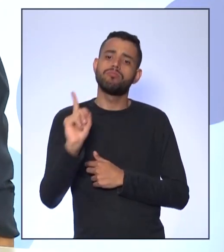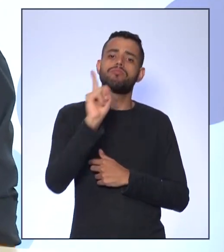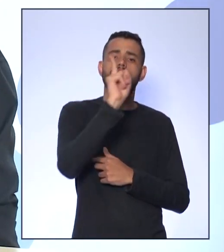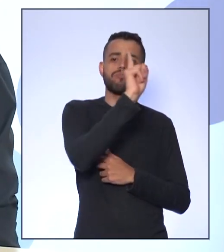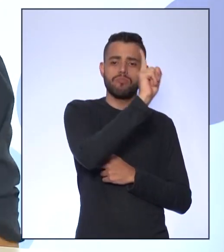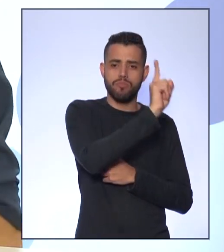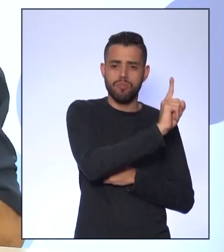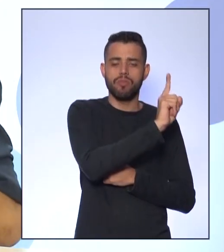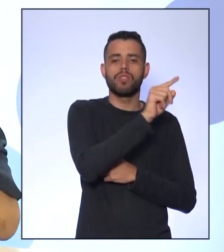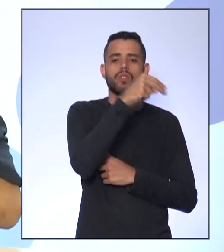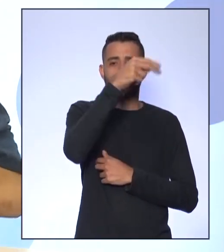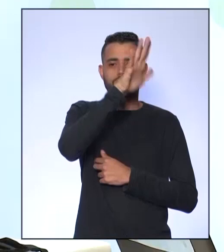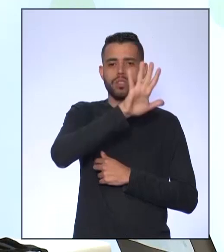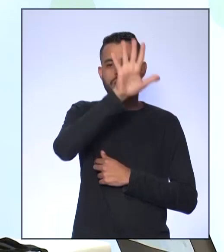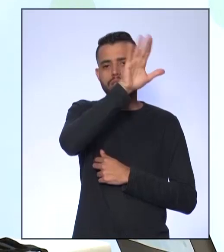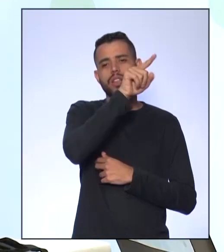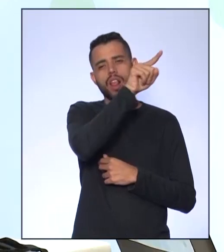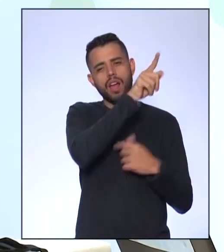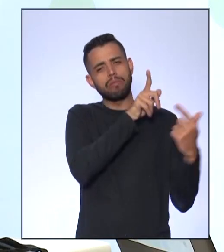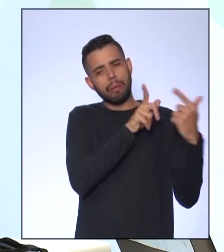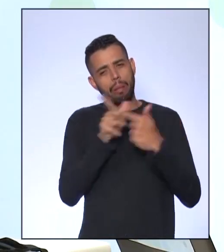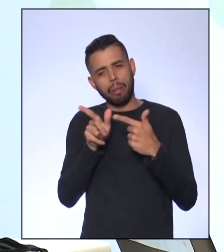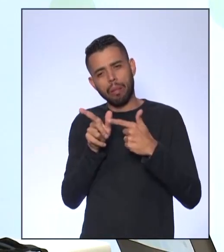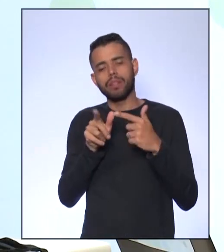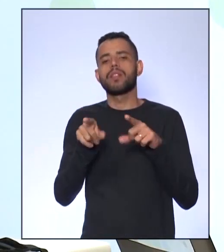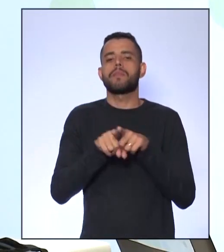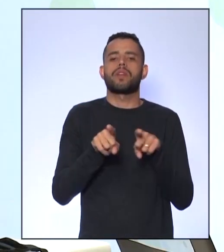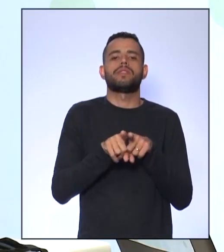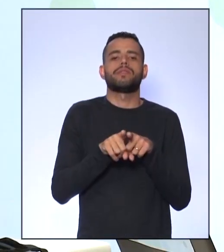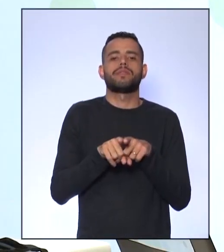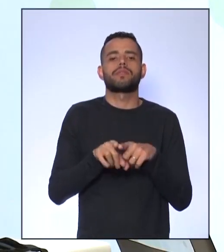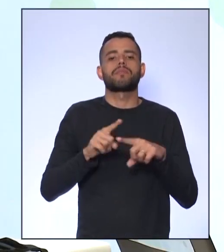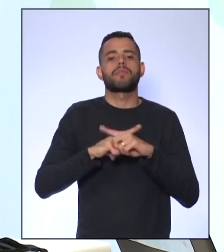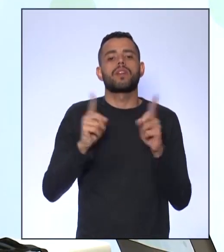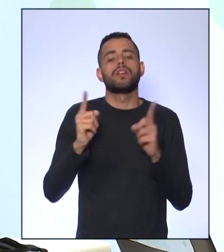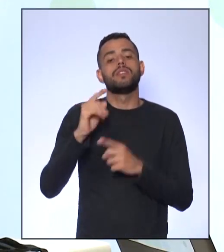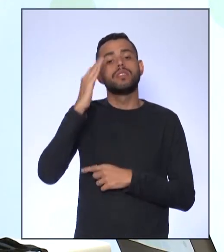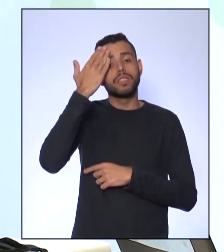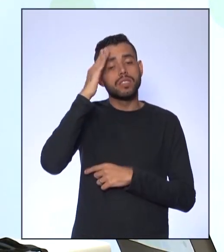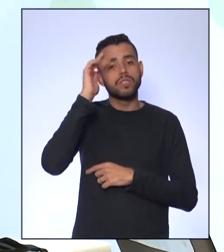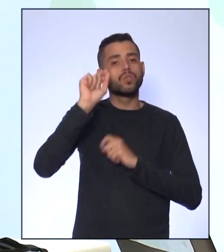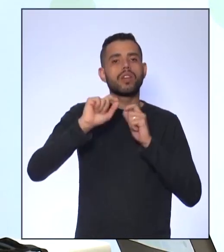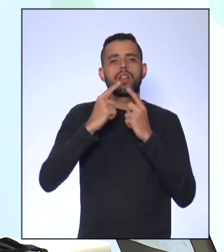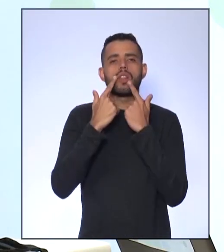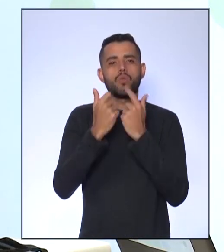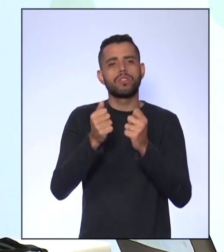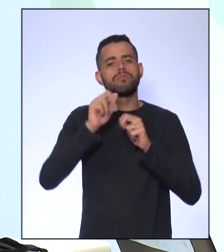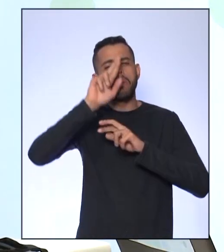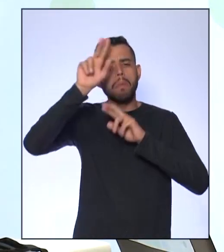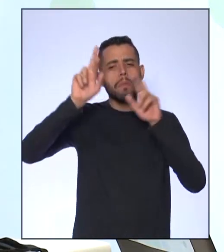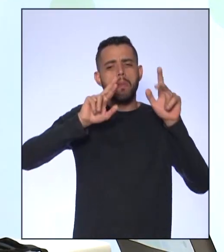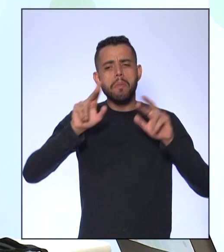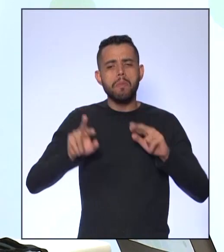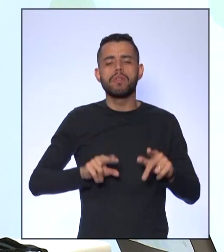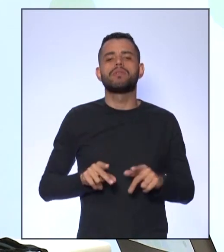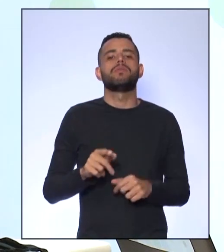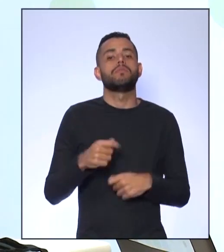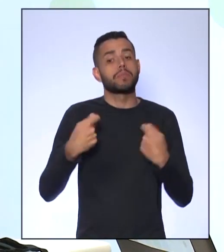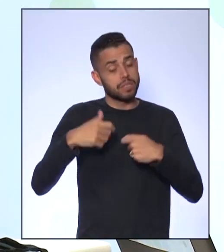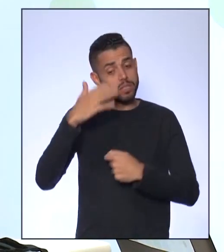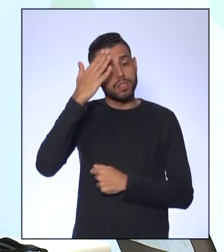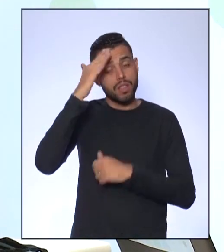Isso Exatamente. É notar, né? Mas é importante a gente entender essa questão da variação linguística, né? Já teve aulas